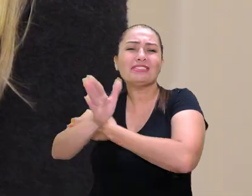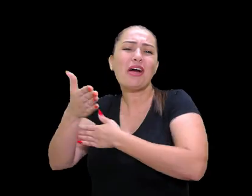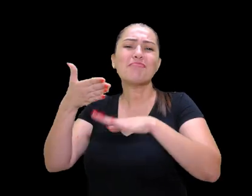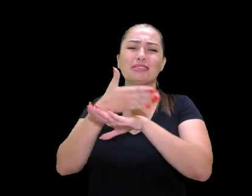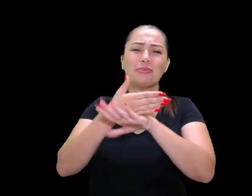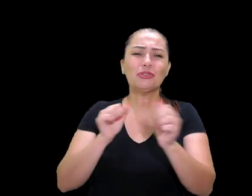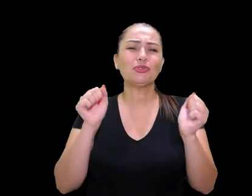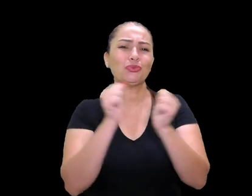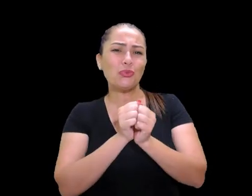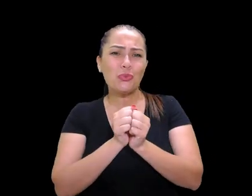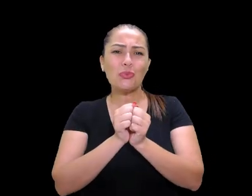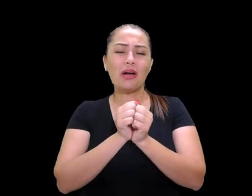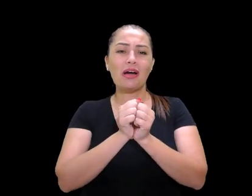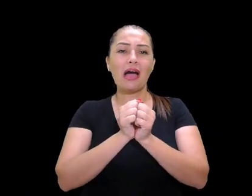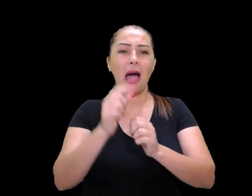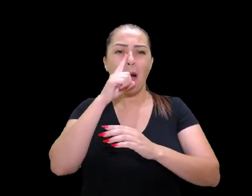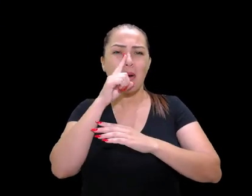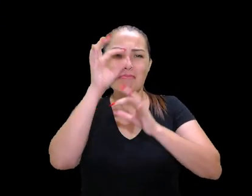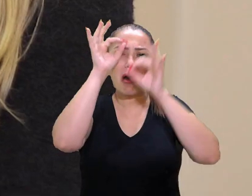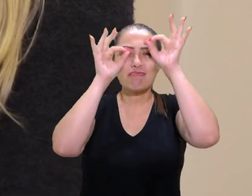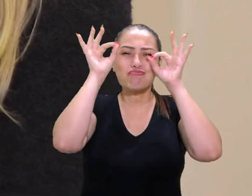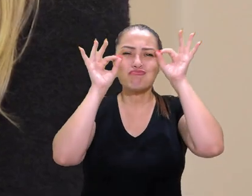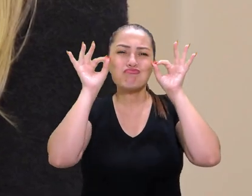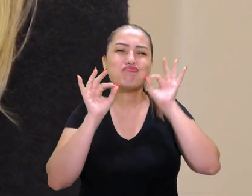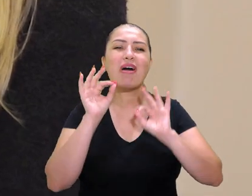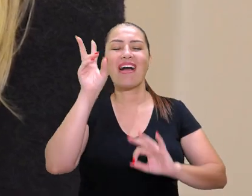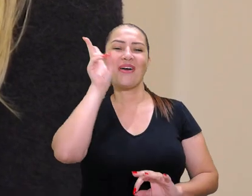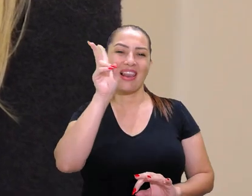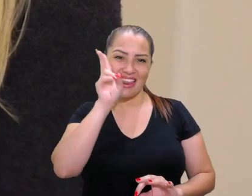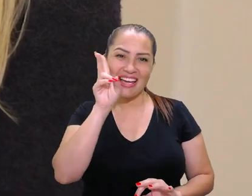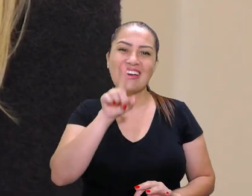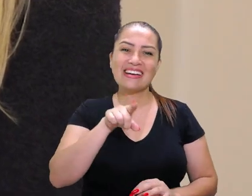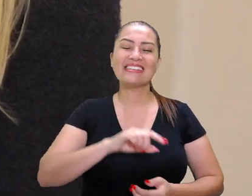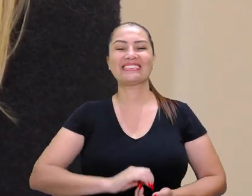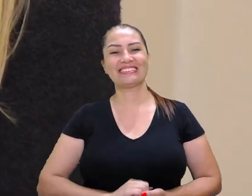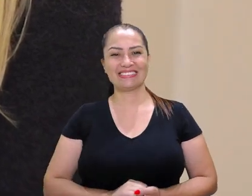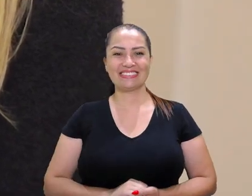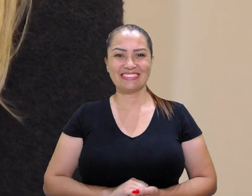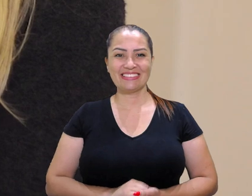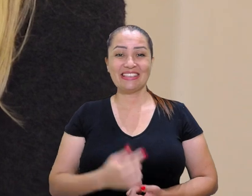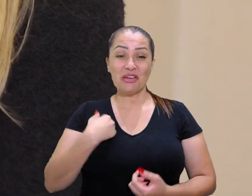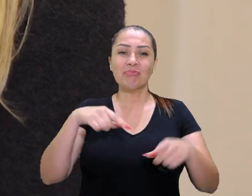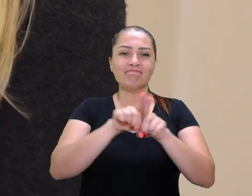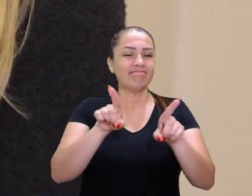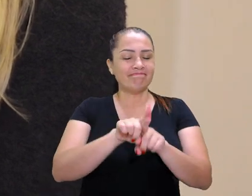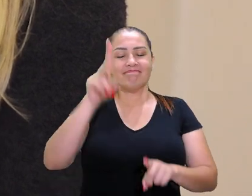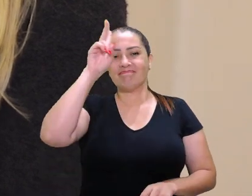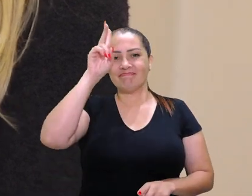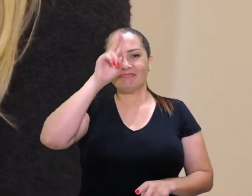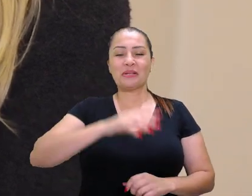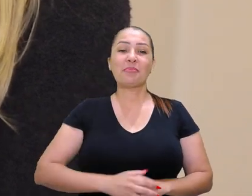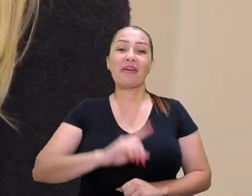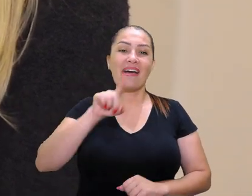junto, a mãe fazia a parte de maquiagem, eu me lembro bem. E o que eu me recordo sempre são